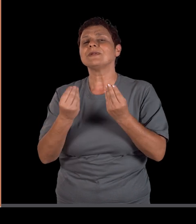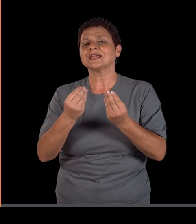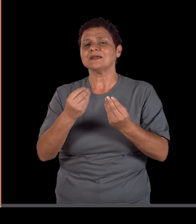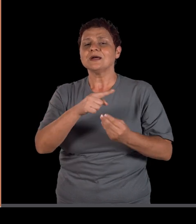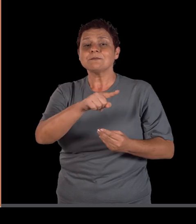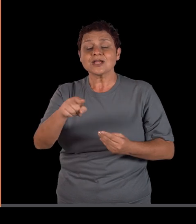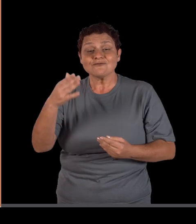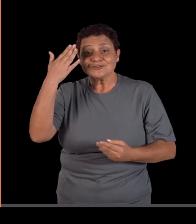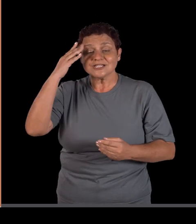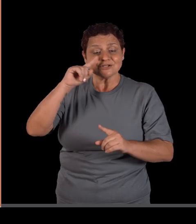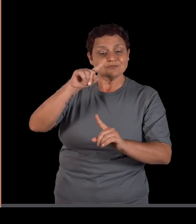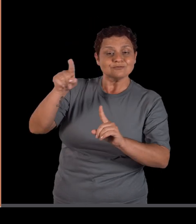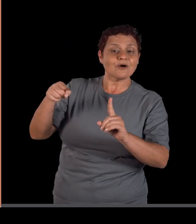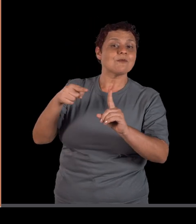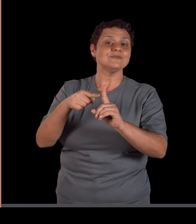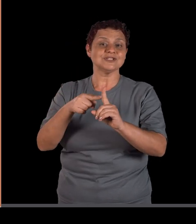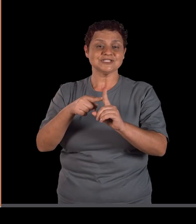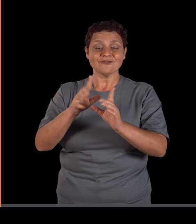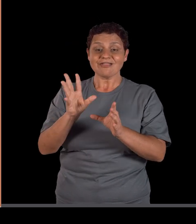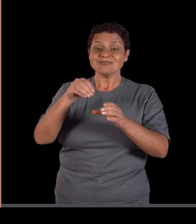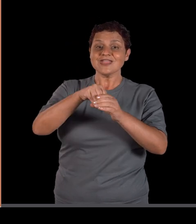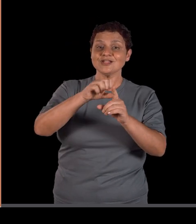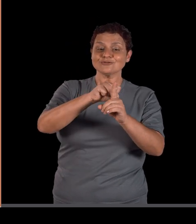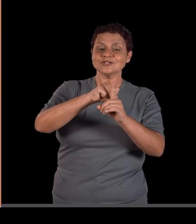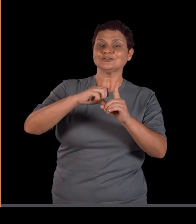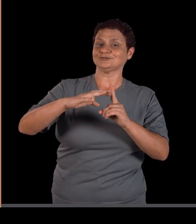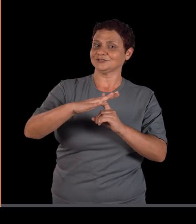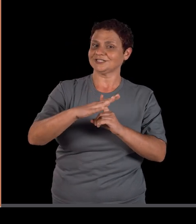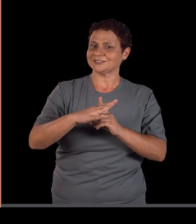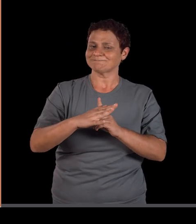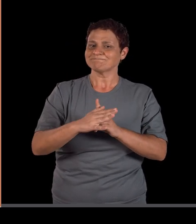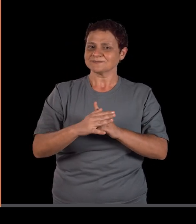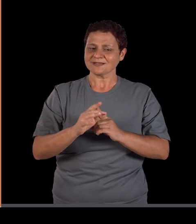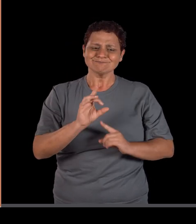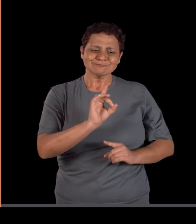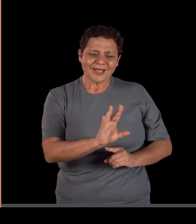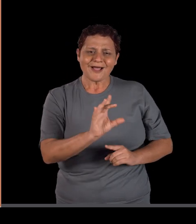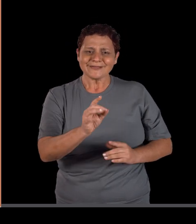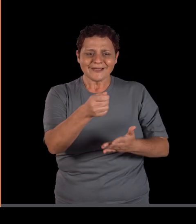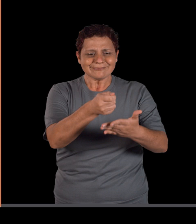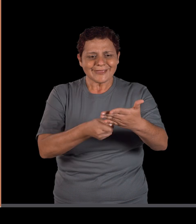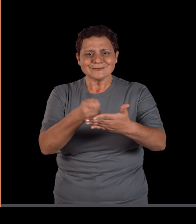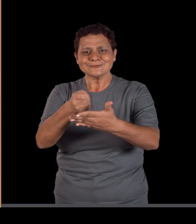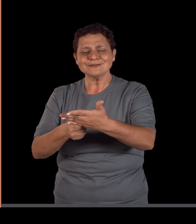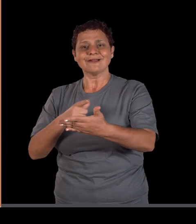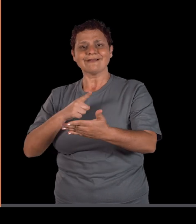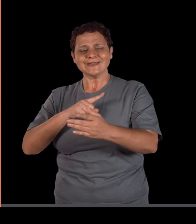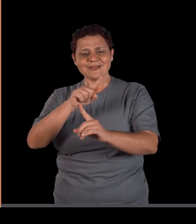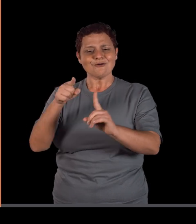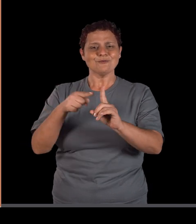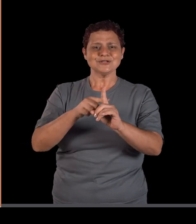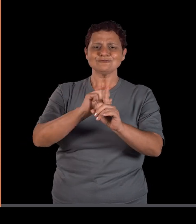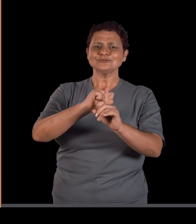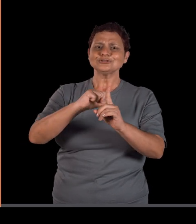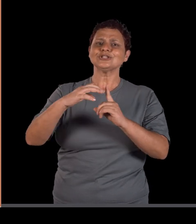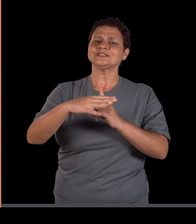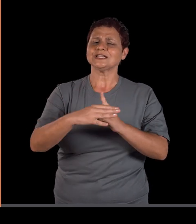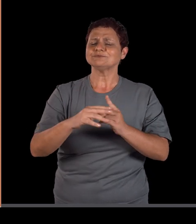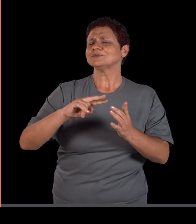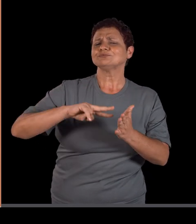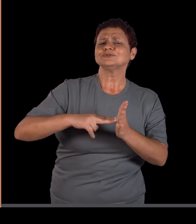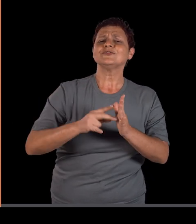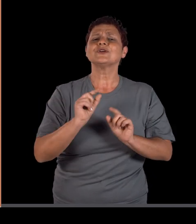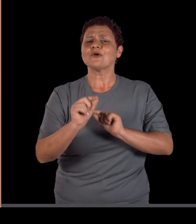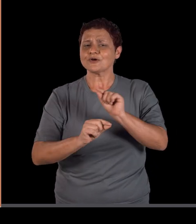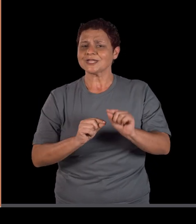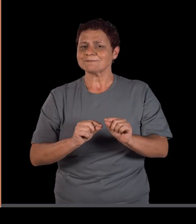finalidade social desses textos, porque todos os textos têm finalidades sociais. Como assim finalidade social?